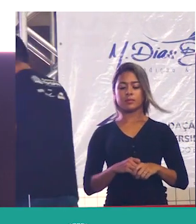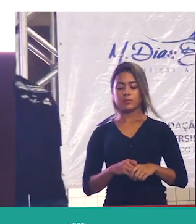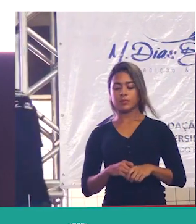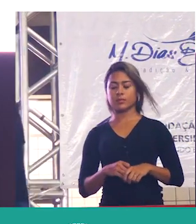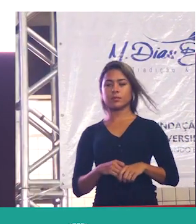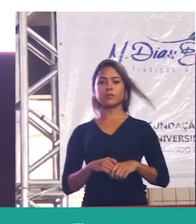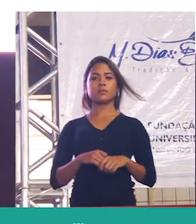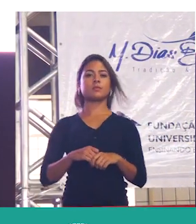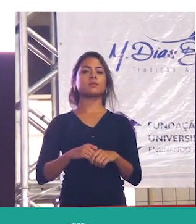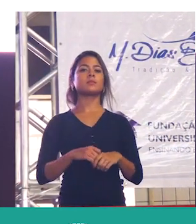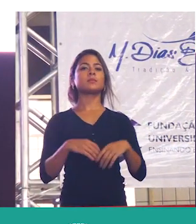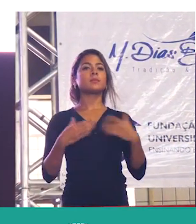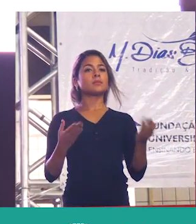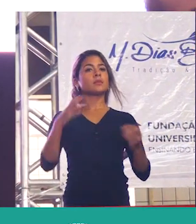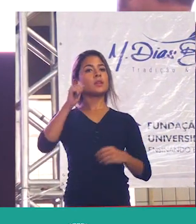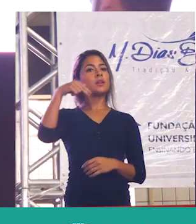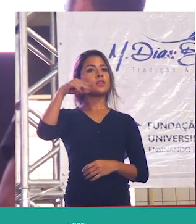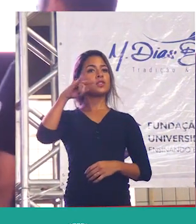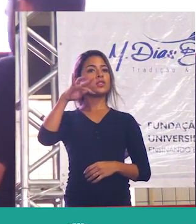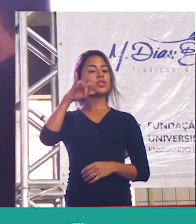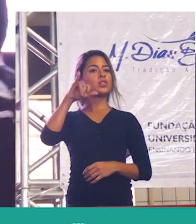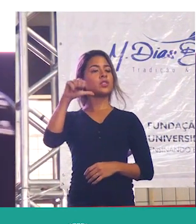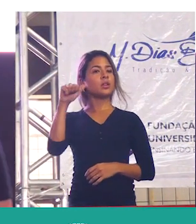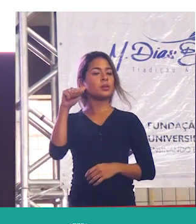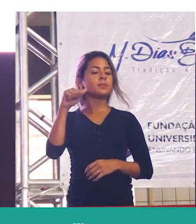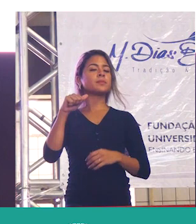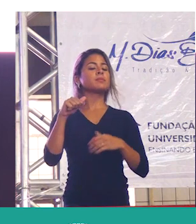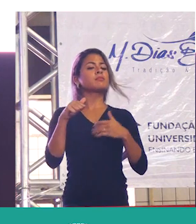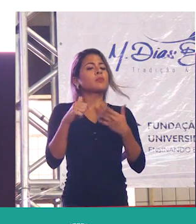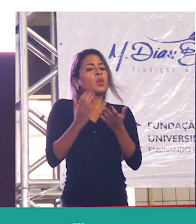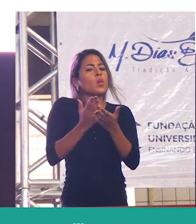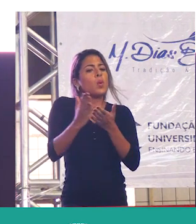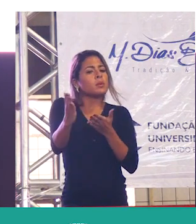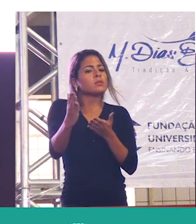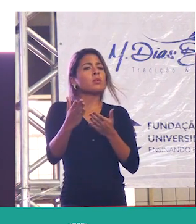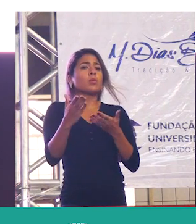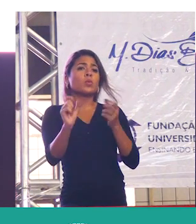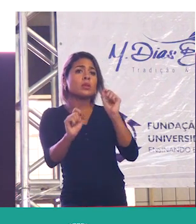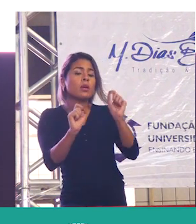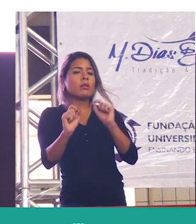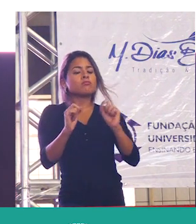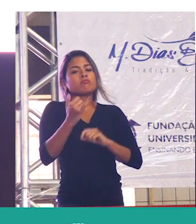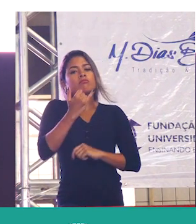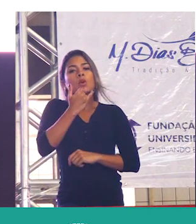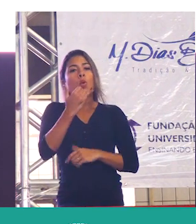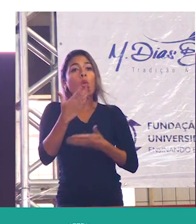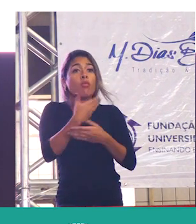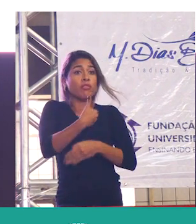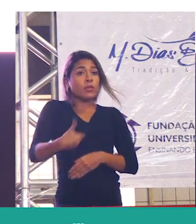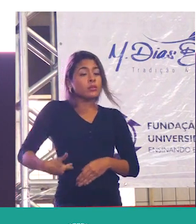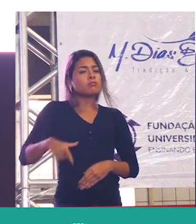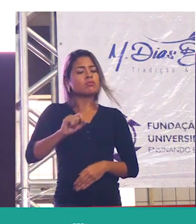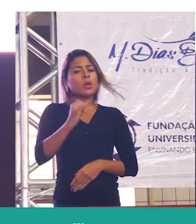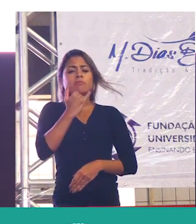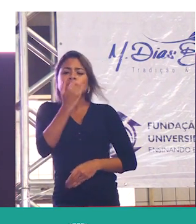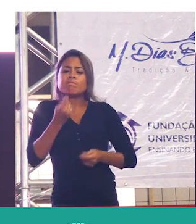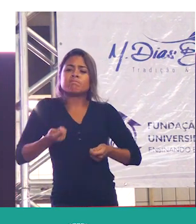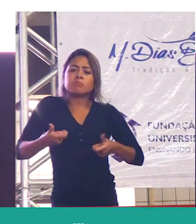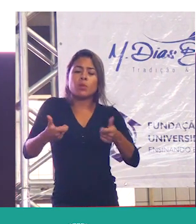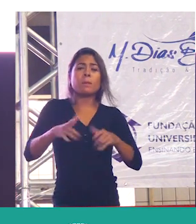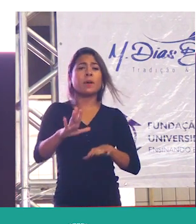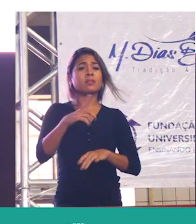tal anistia, quando veio pessoal, ela veio com algumas restrições. E aí, uma das frases